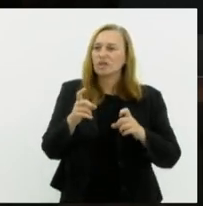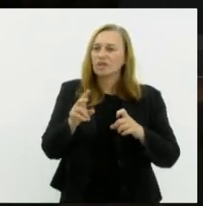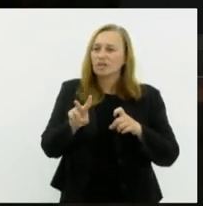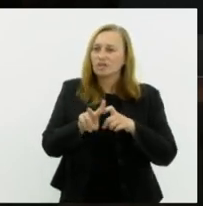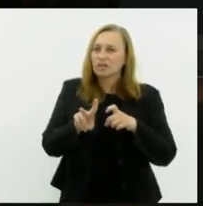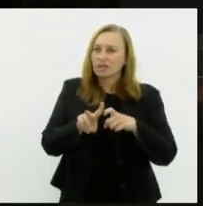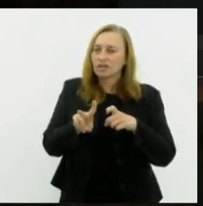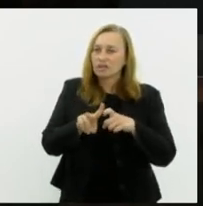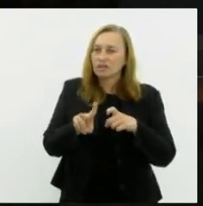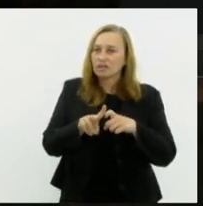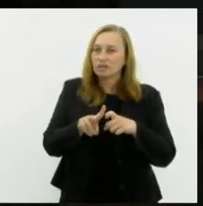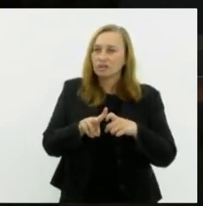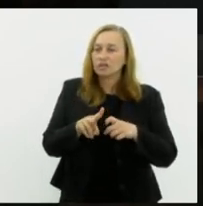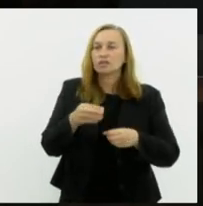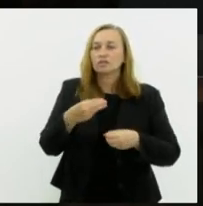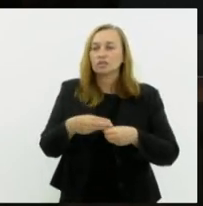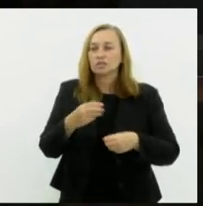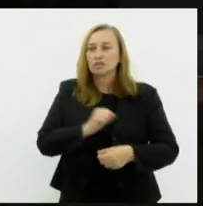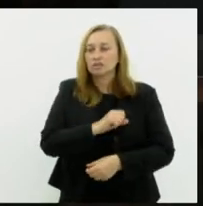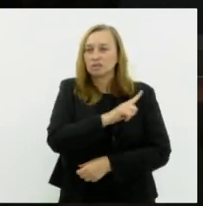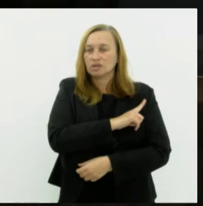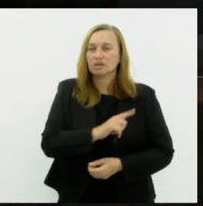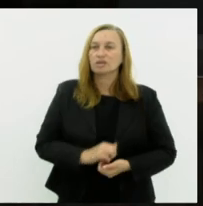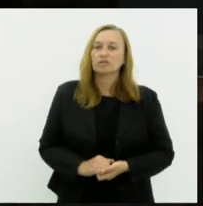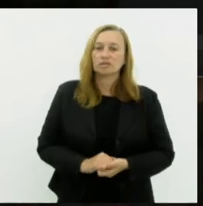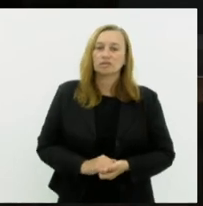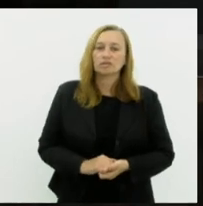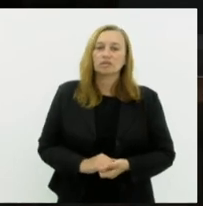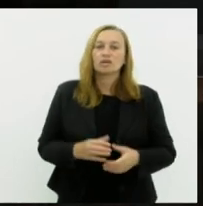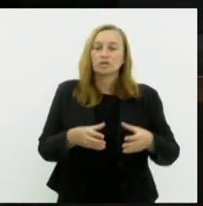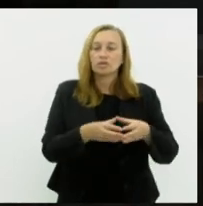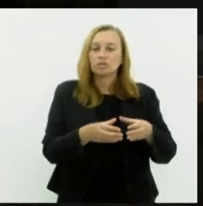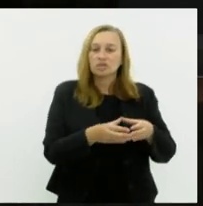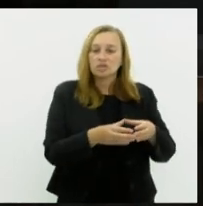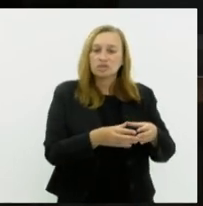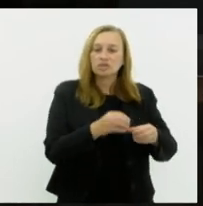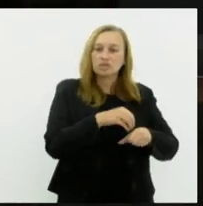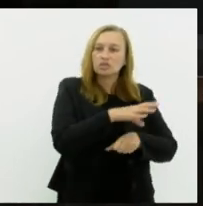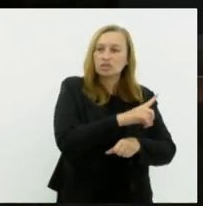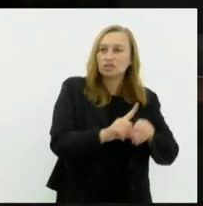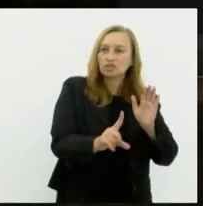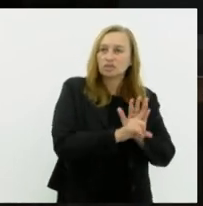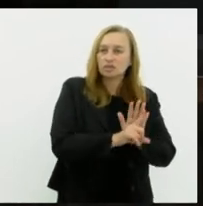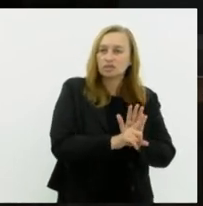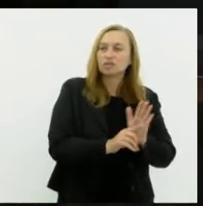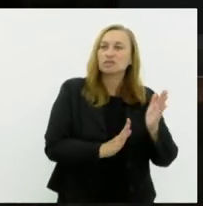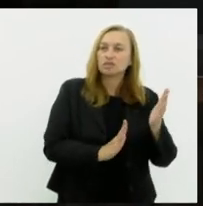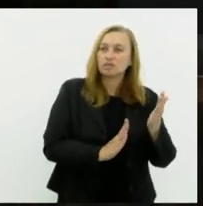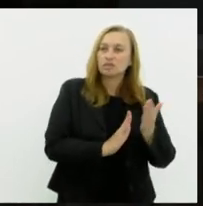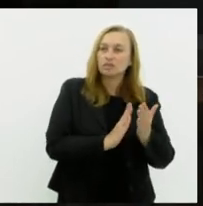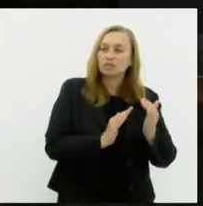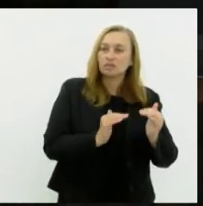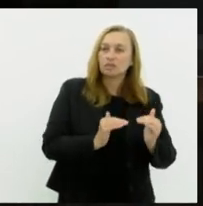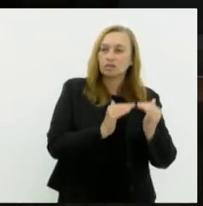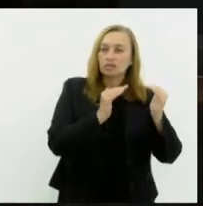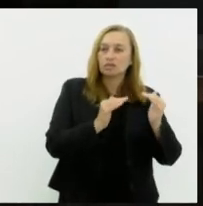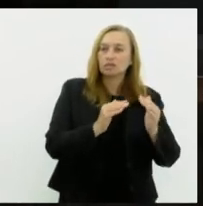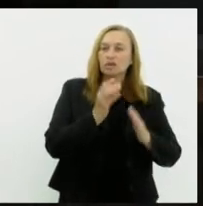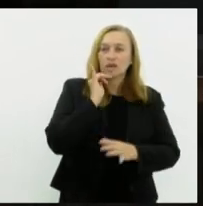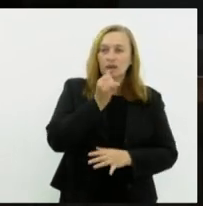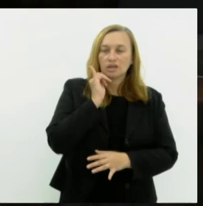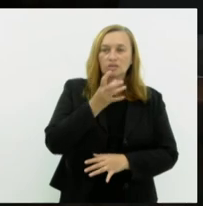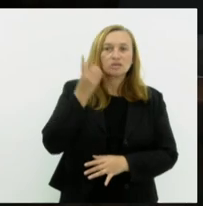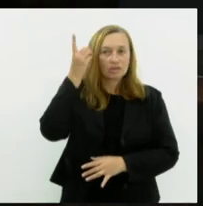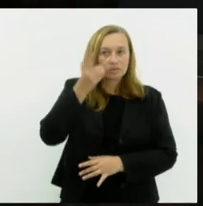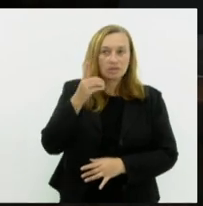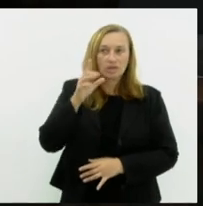no município de São Gonçalo. Parecer da Comissão de Indicações Legislativas favorável, relator